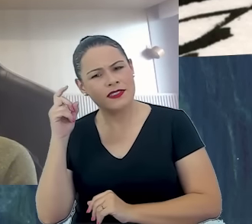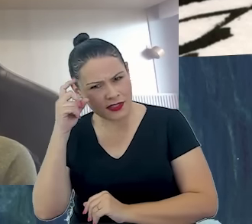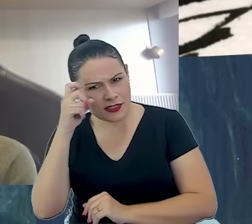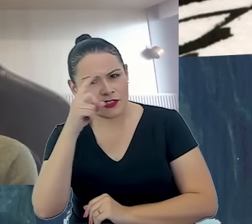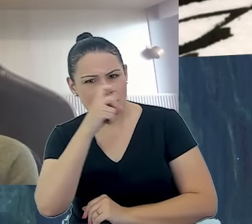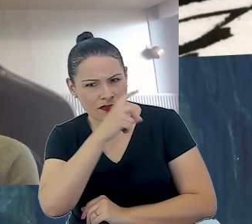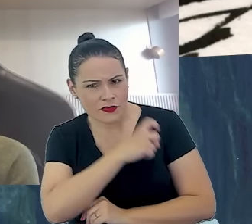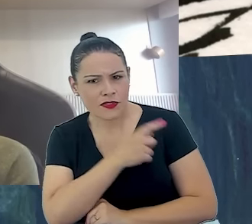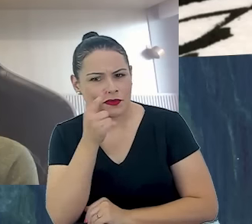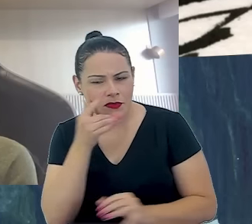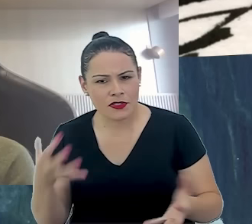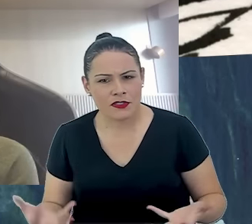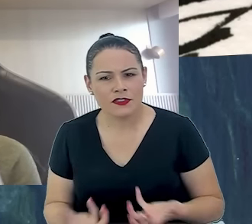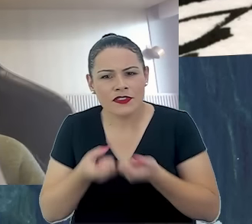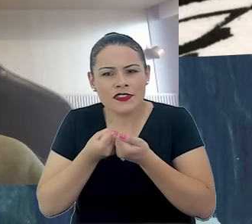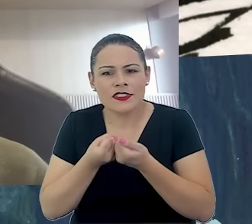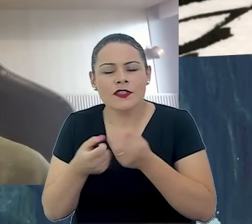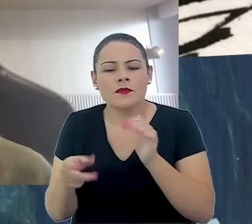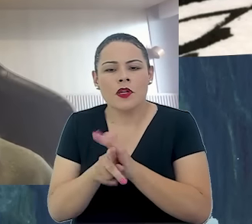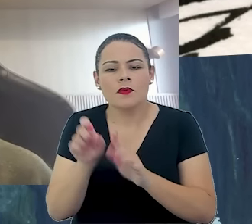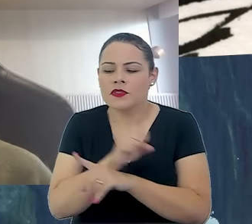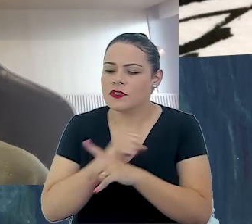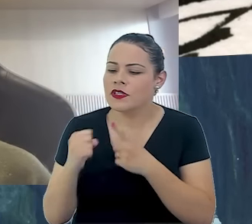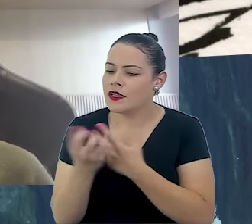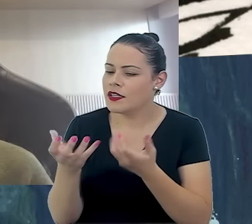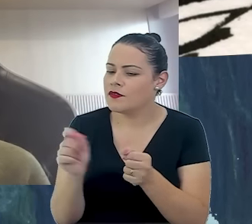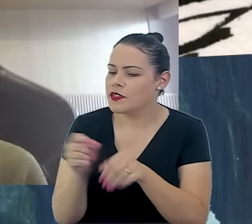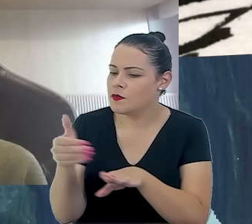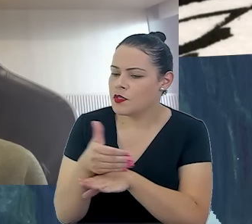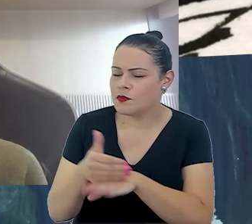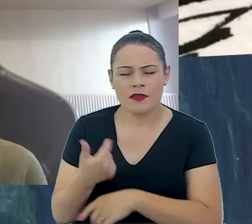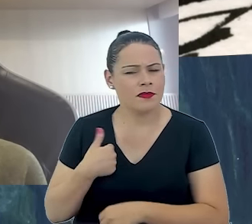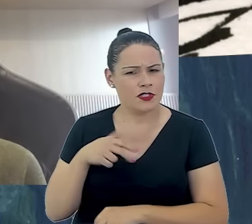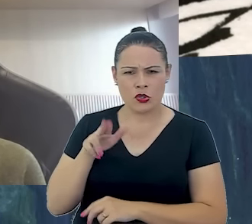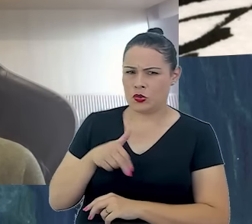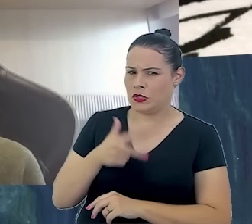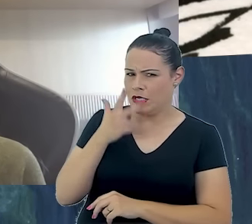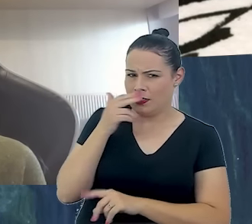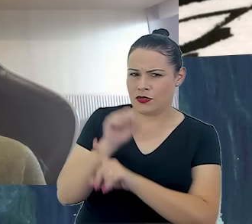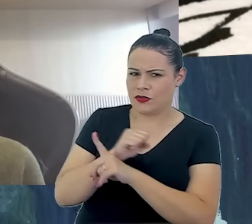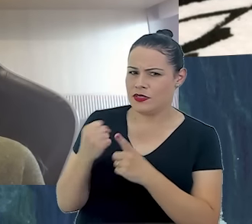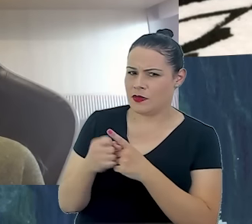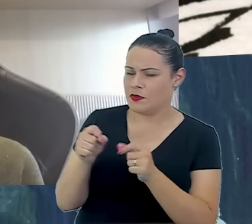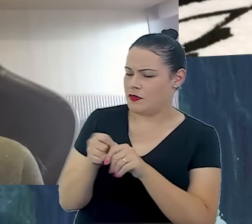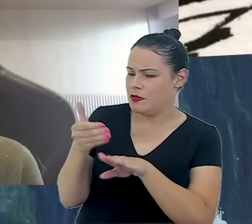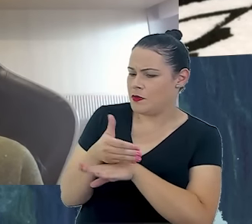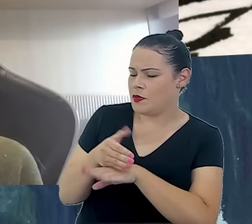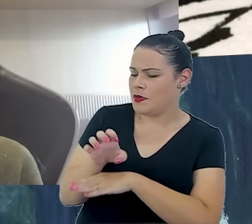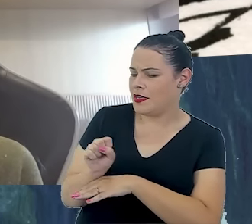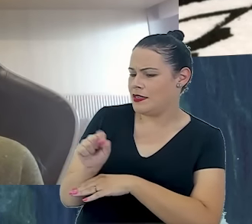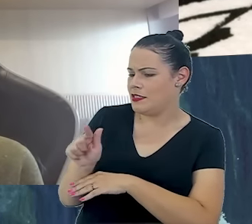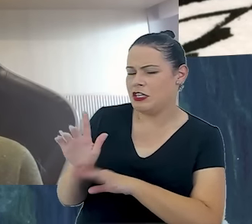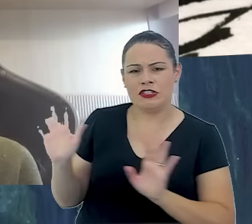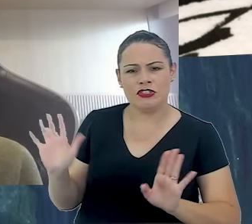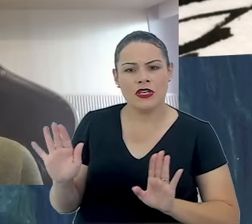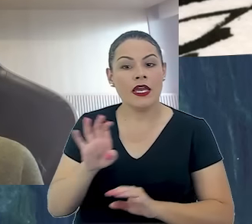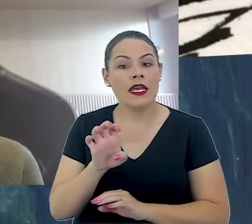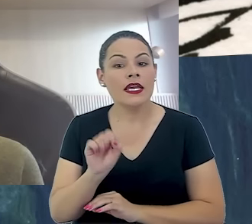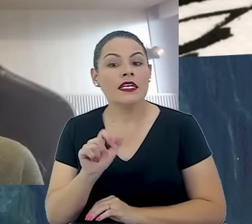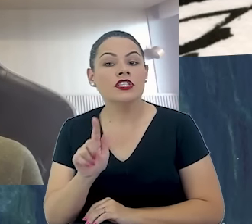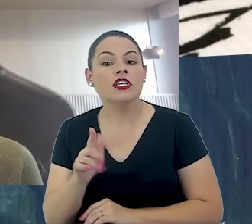difícil você engajar a sociedade no SG eu falei olha eu nunca nunca achei que a sociedade tinha que ser engajada no SG